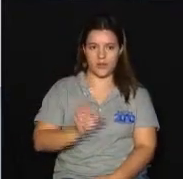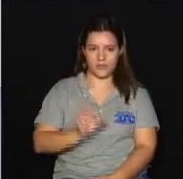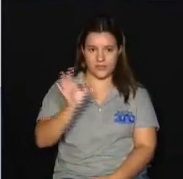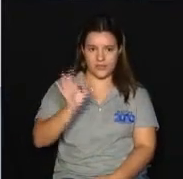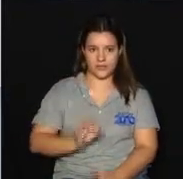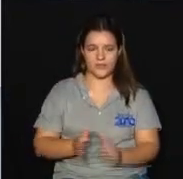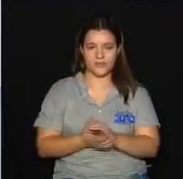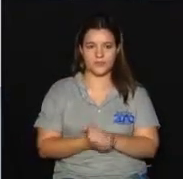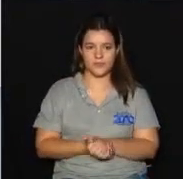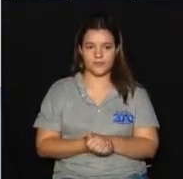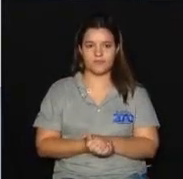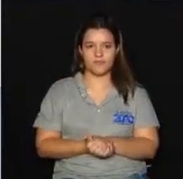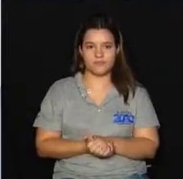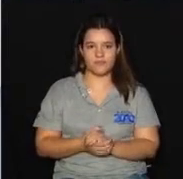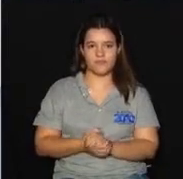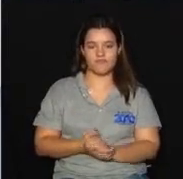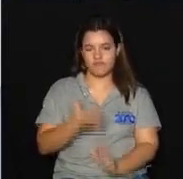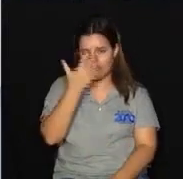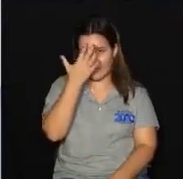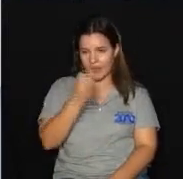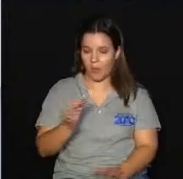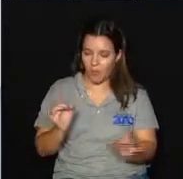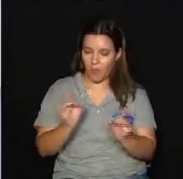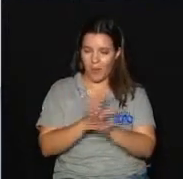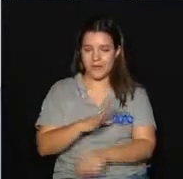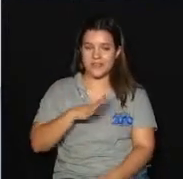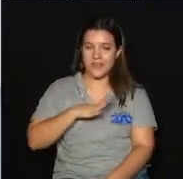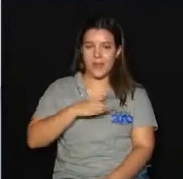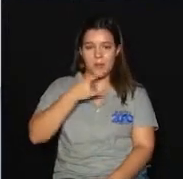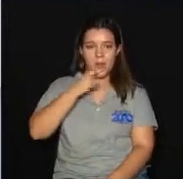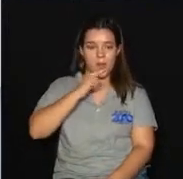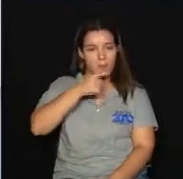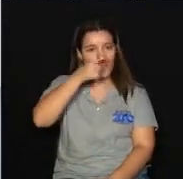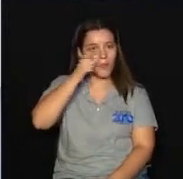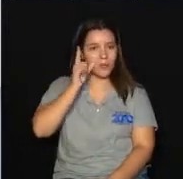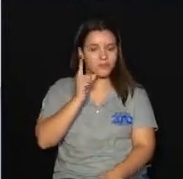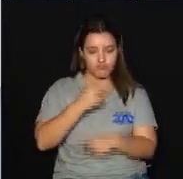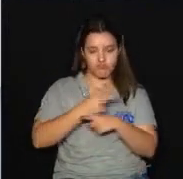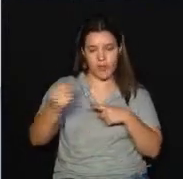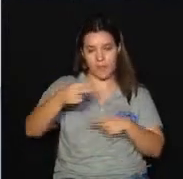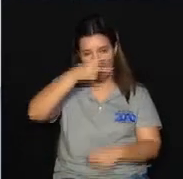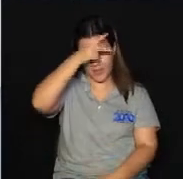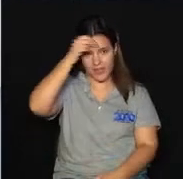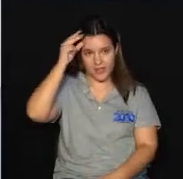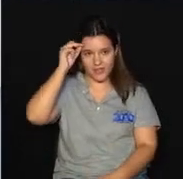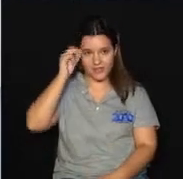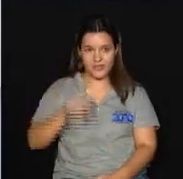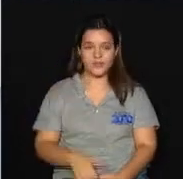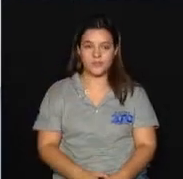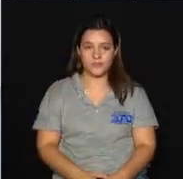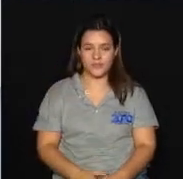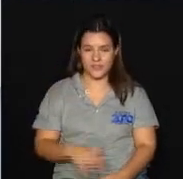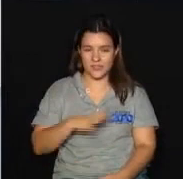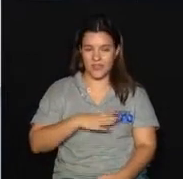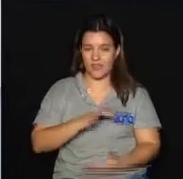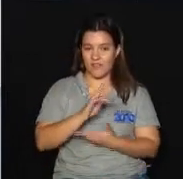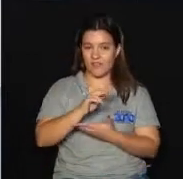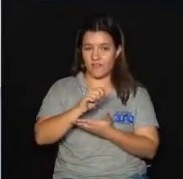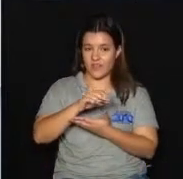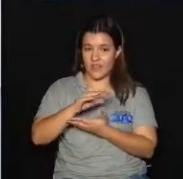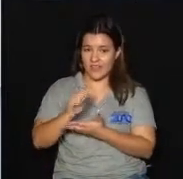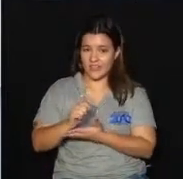45,80%. Então, eleição decidida na cidade de Piracicaba. E em Franca, minha última atualização tinha sido